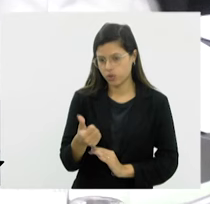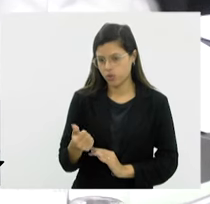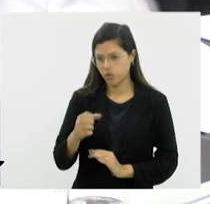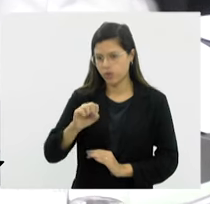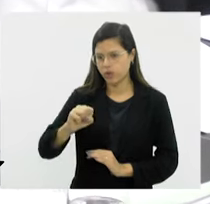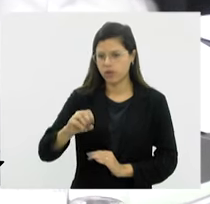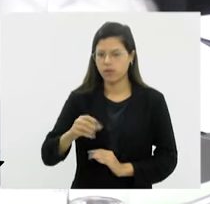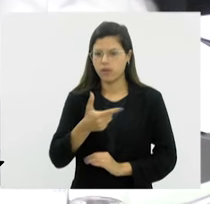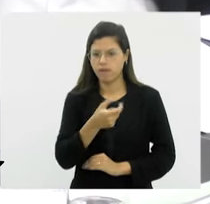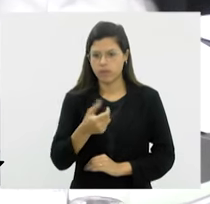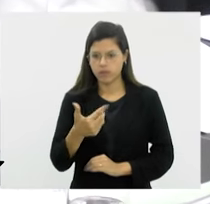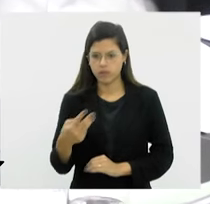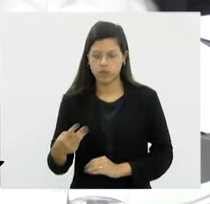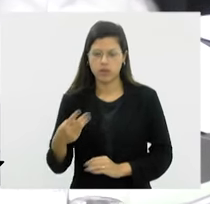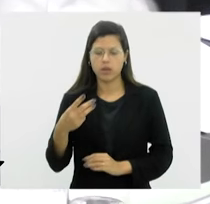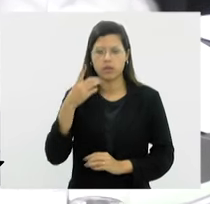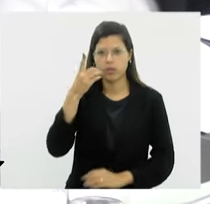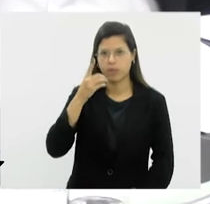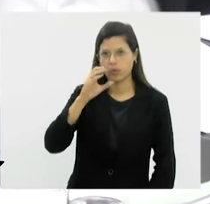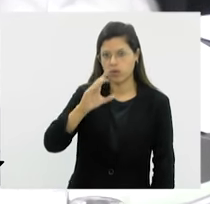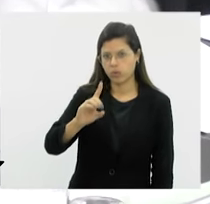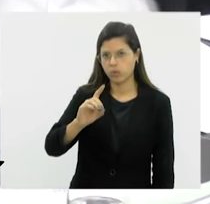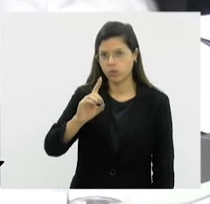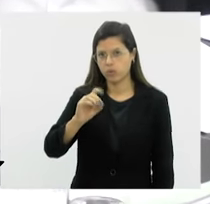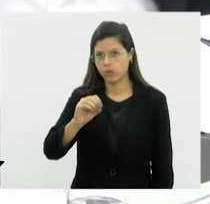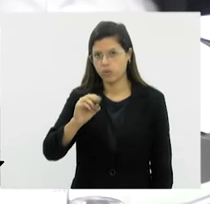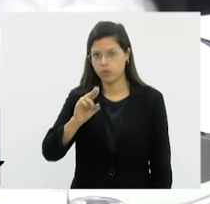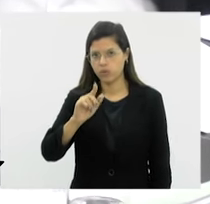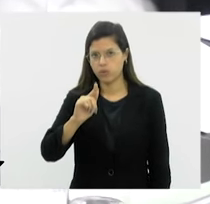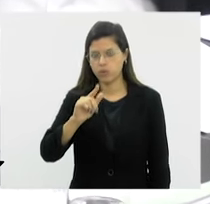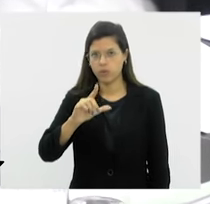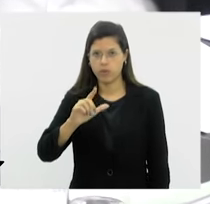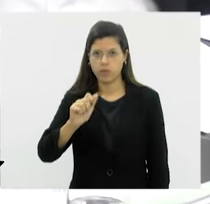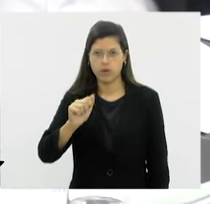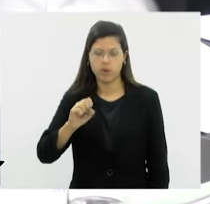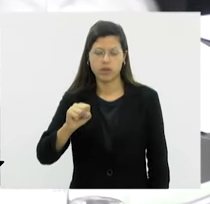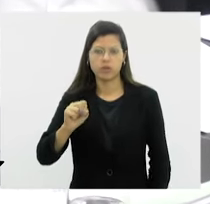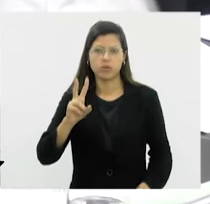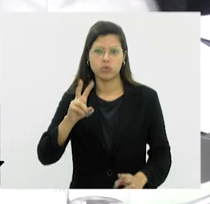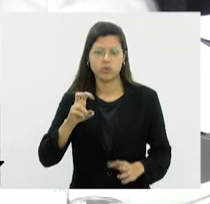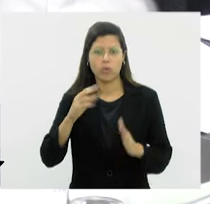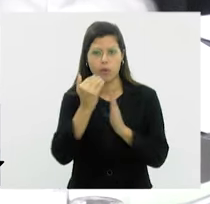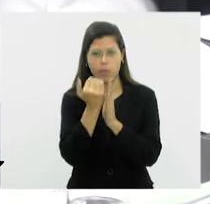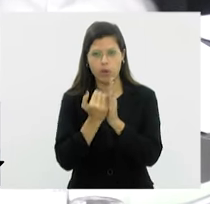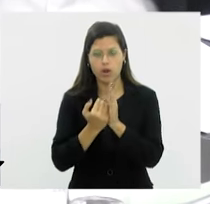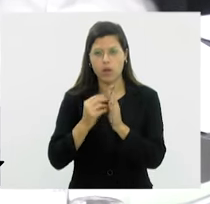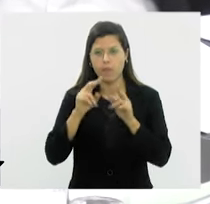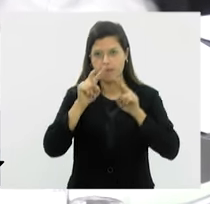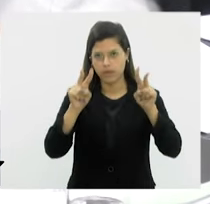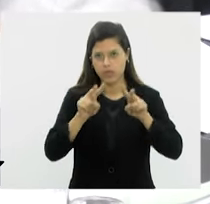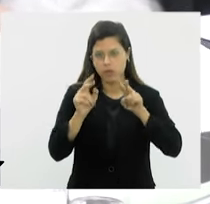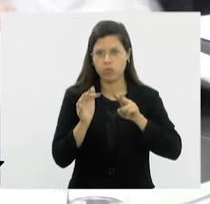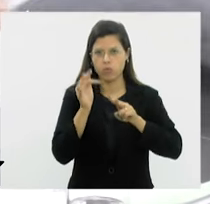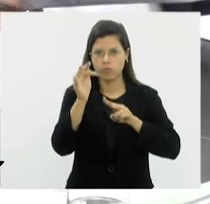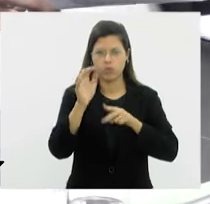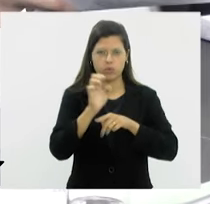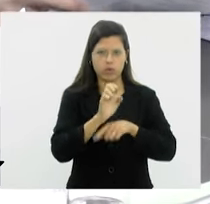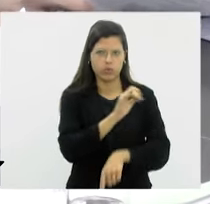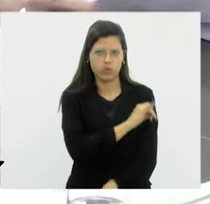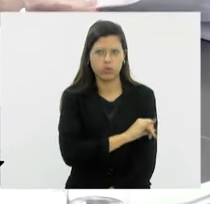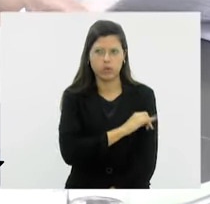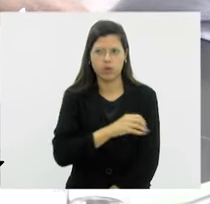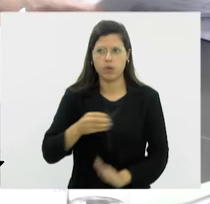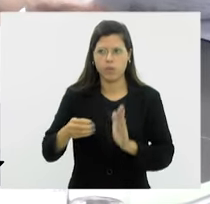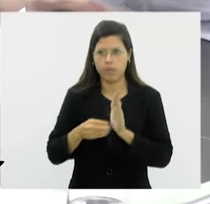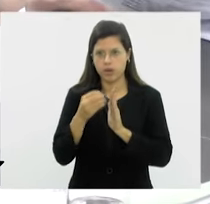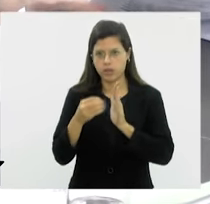23, de autoria do deputado Douglas Ruas, que institui o programa Visão do Futuro no âmbito do Estado do Rio de Janeiro. Parecer, o